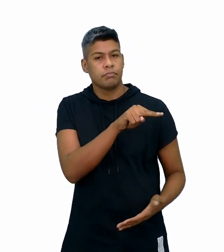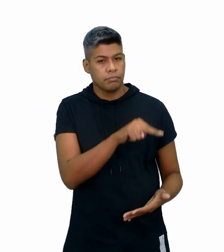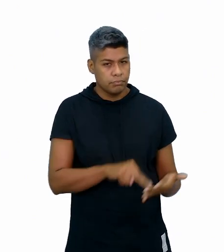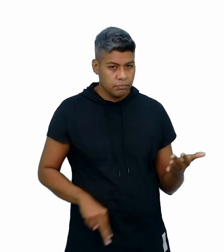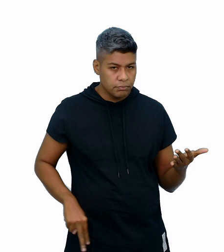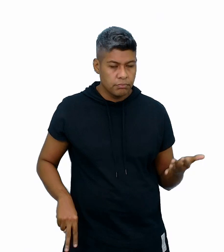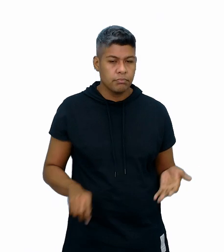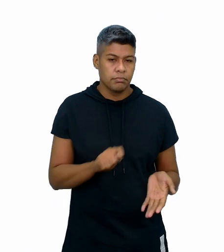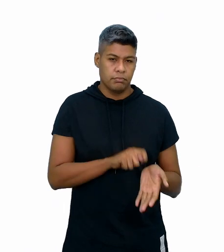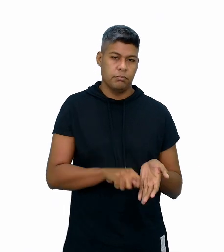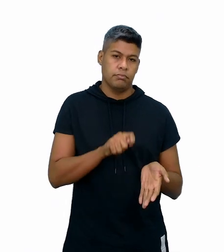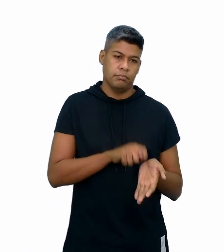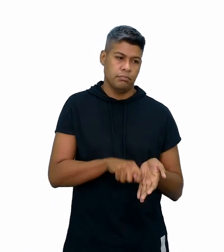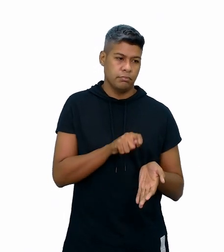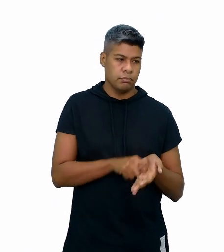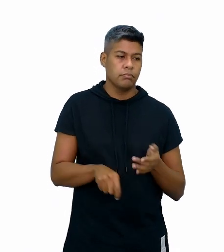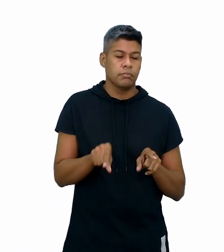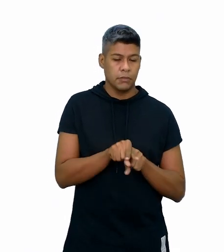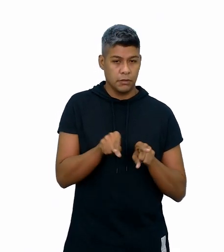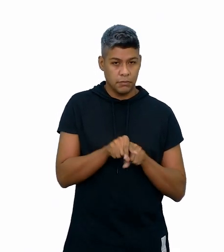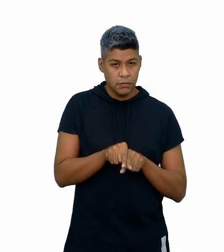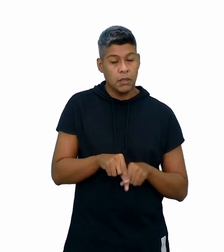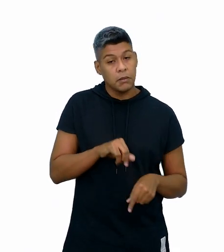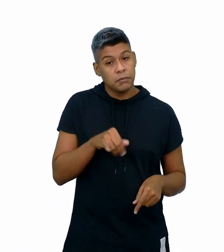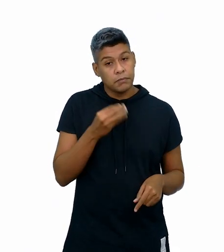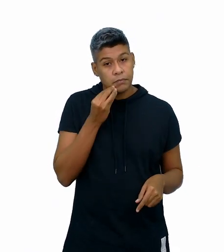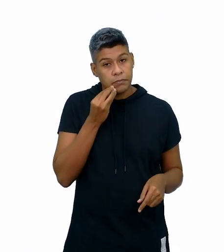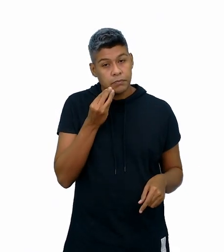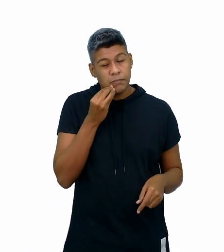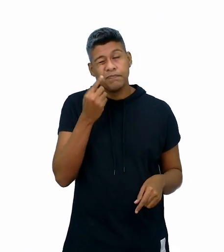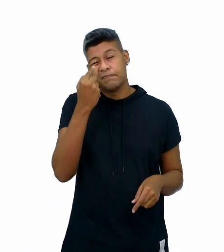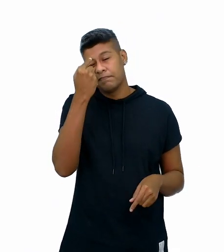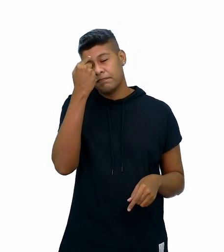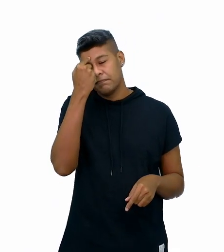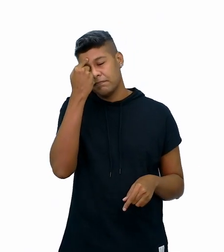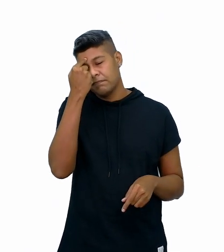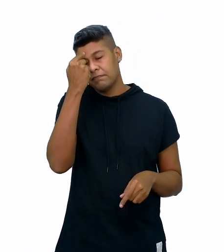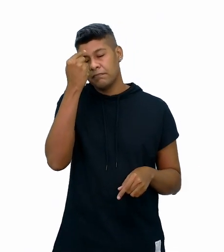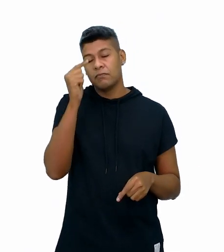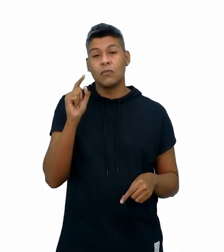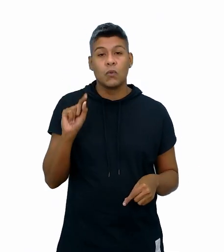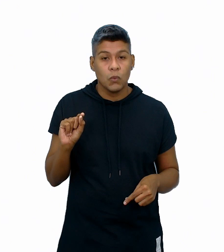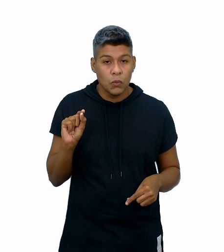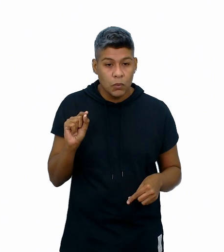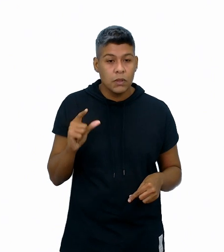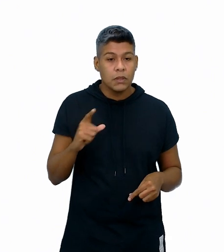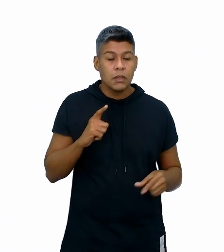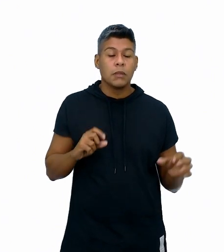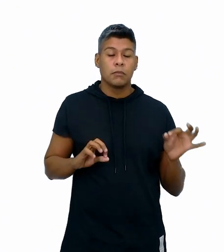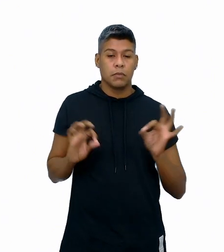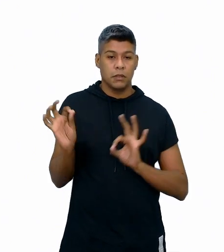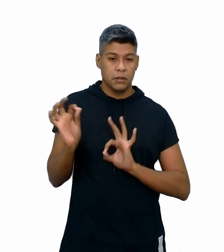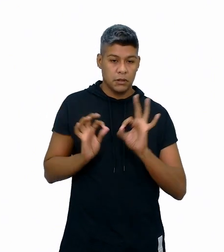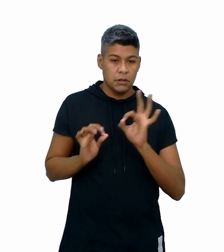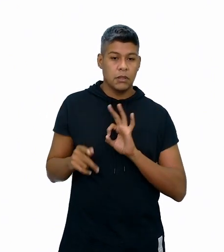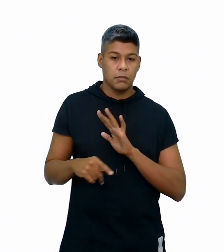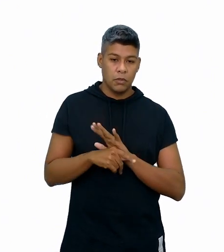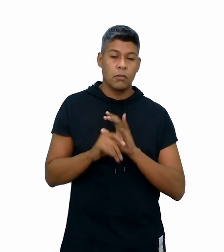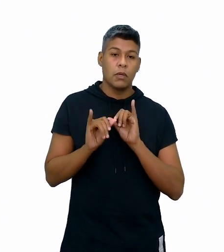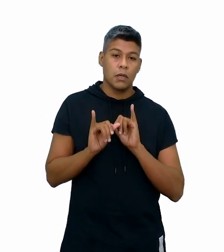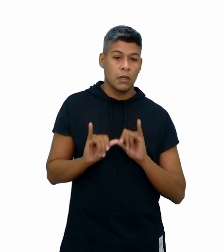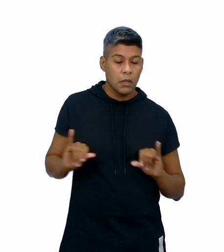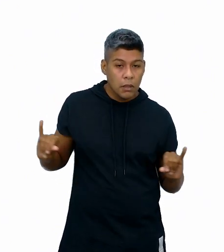e escritores, né, quando a gente oportuniza que eles reflitam sobre o que está em jogo ao planejar essa